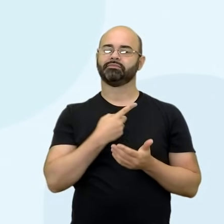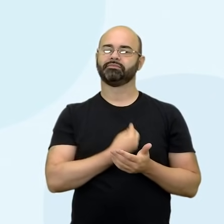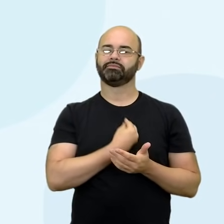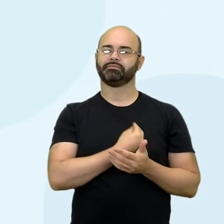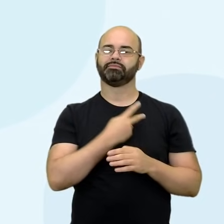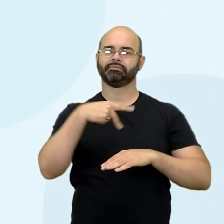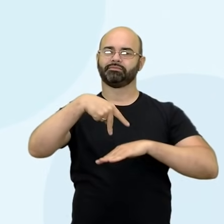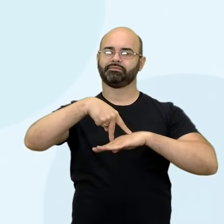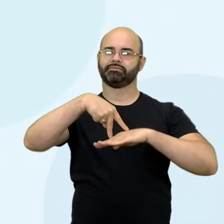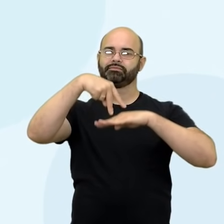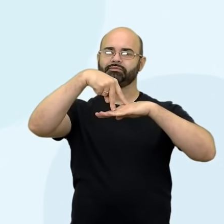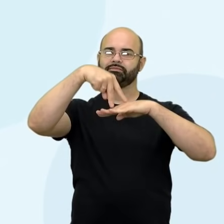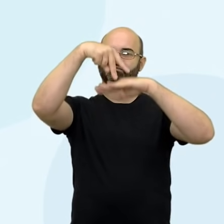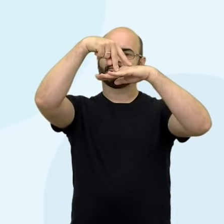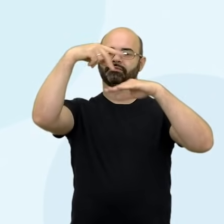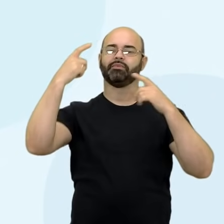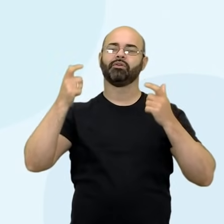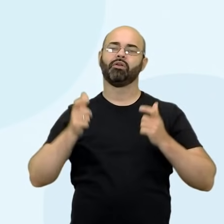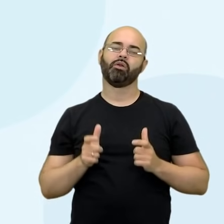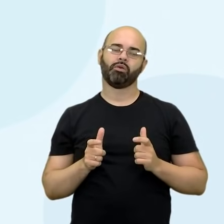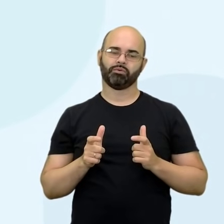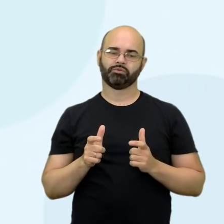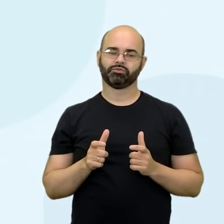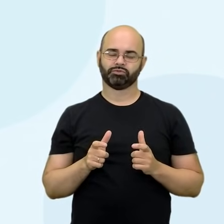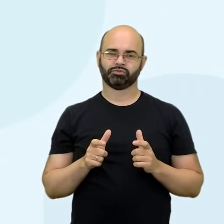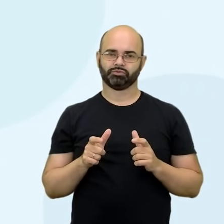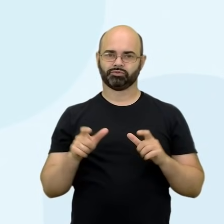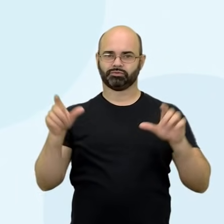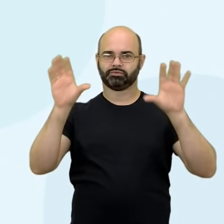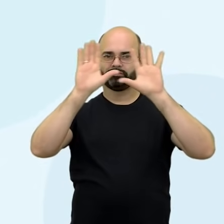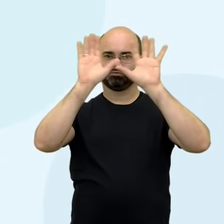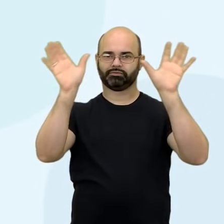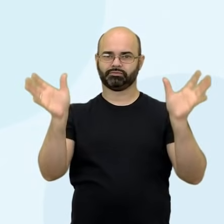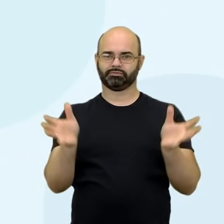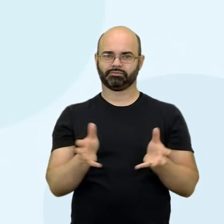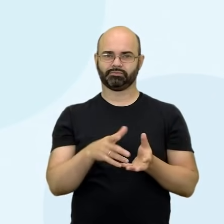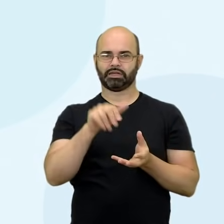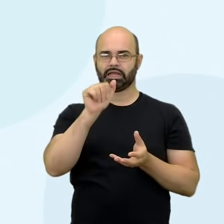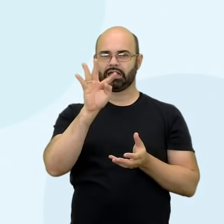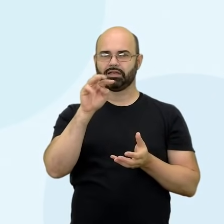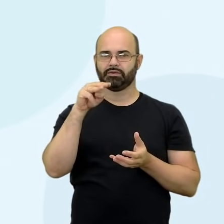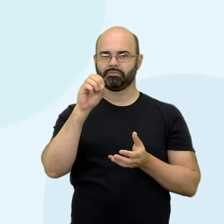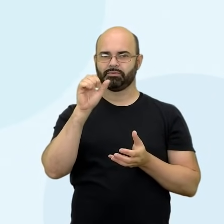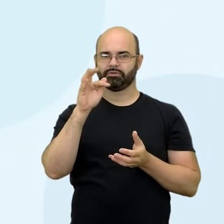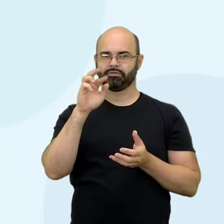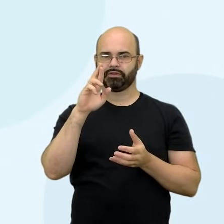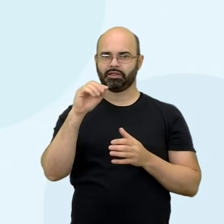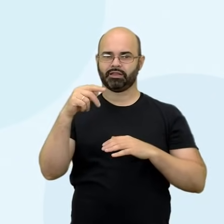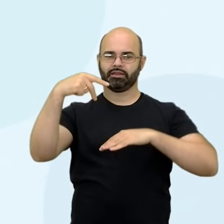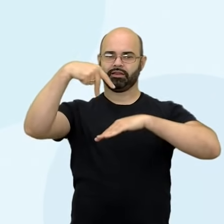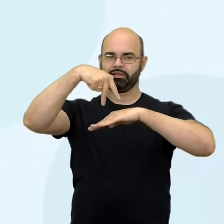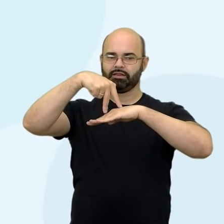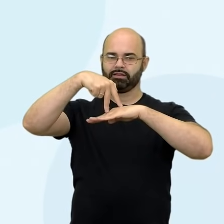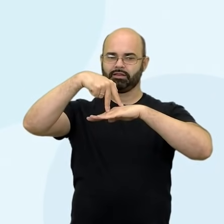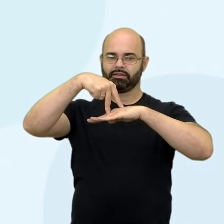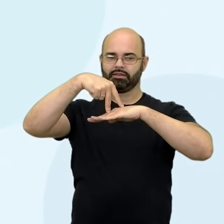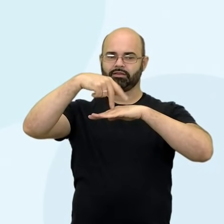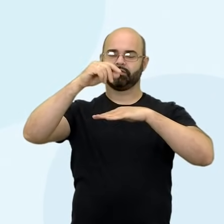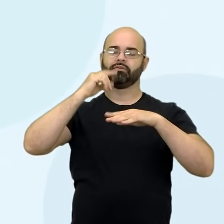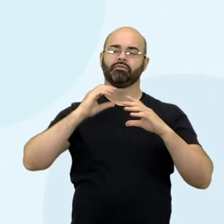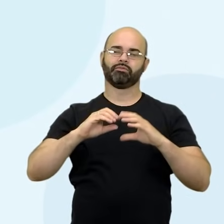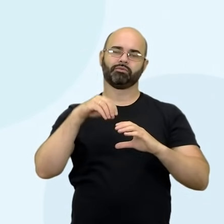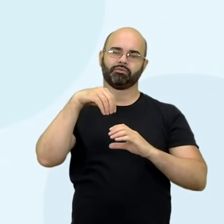gente é vive mergulhado na atmosfera a lternativa se você acha que tá lá no núcleo